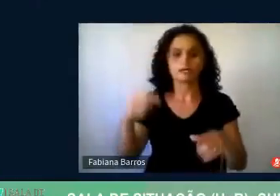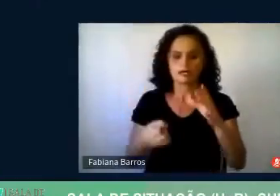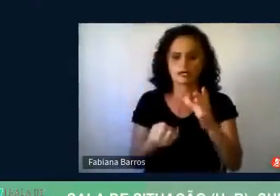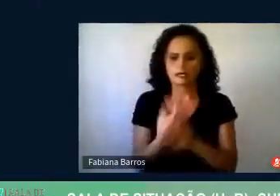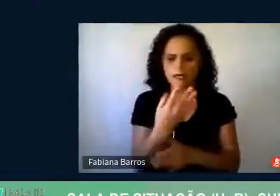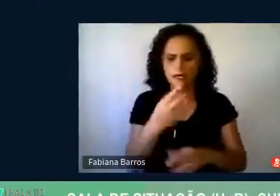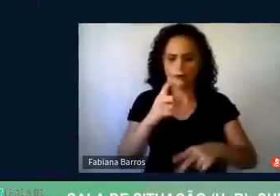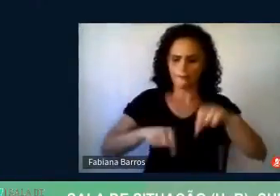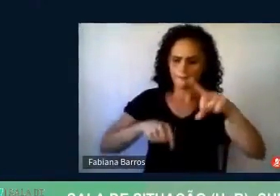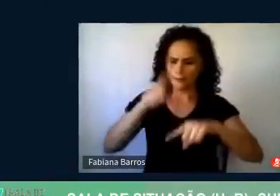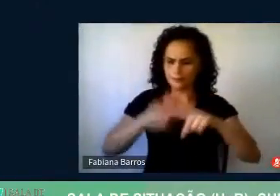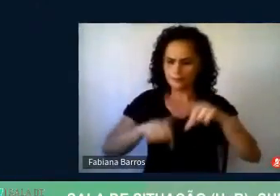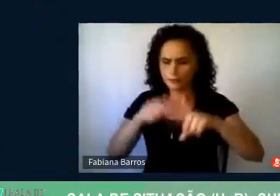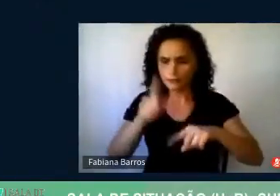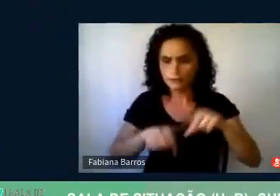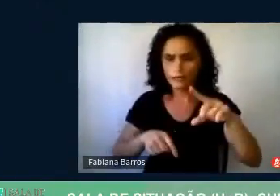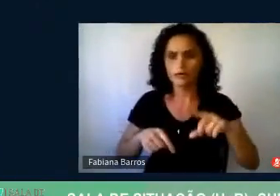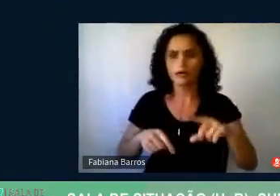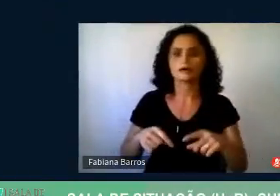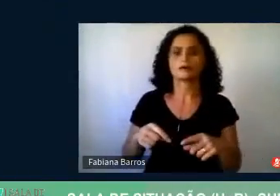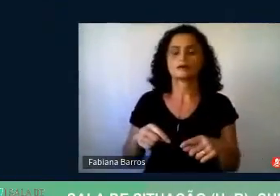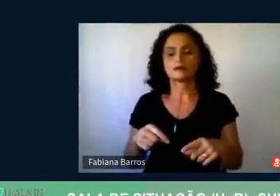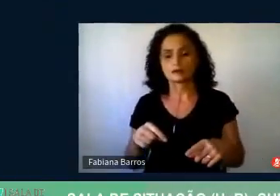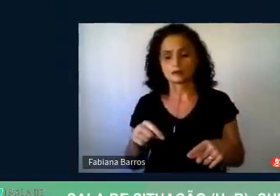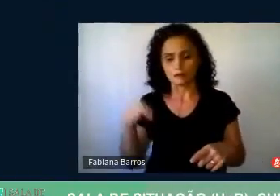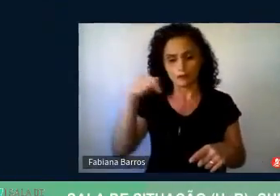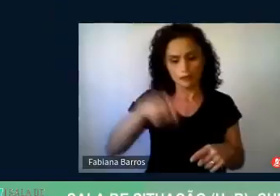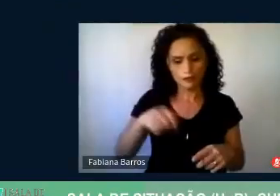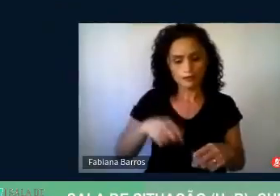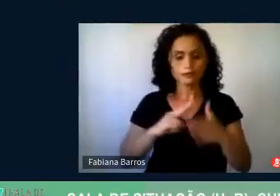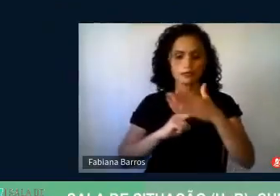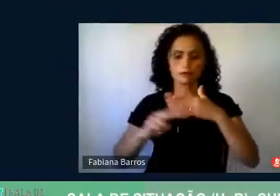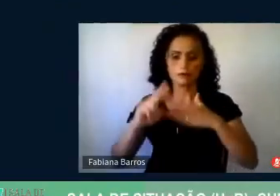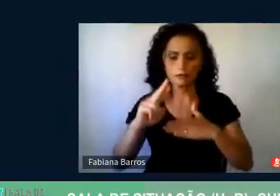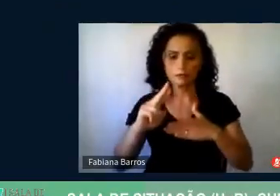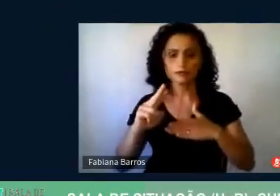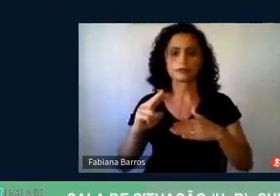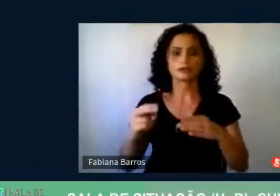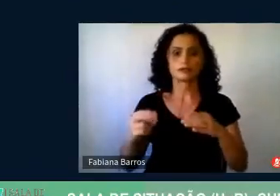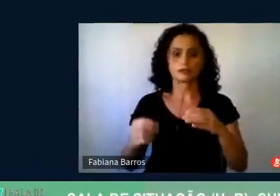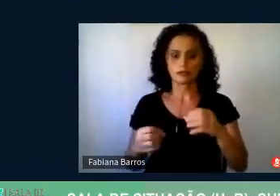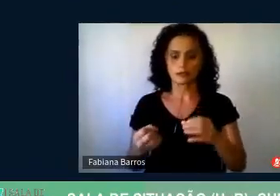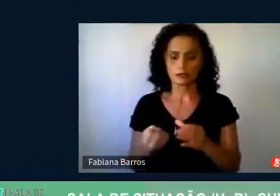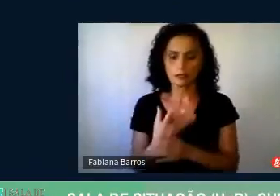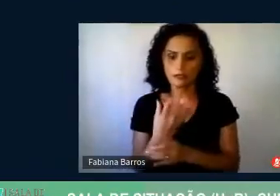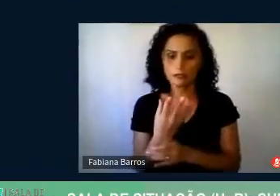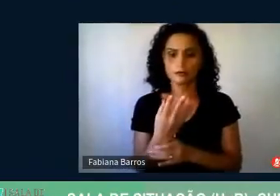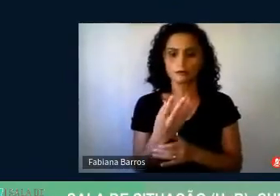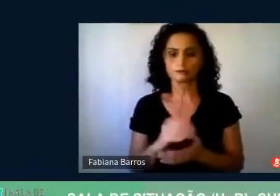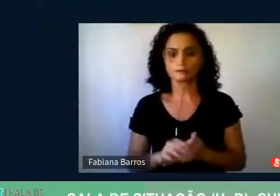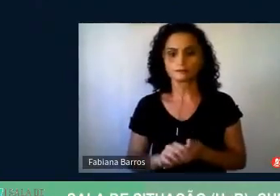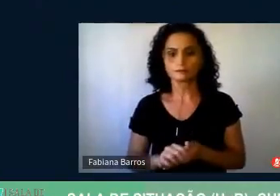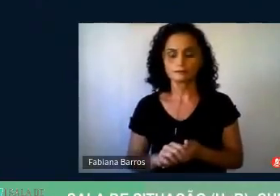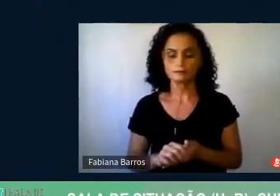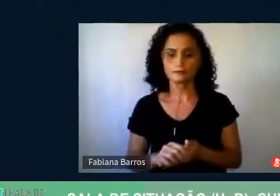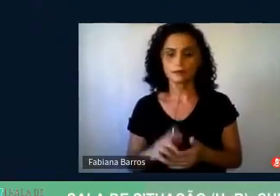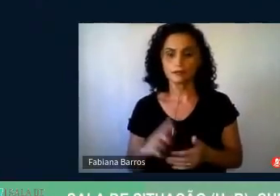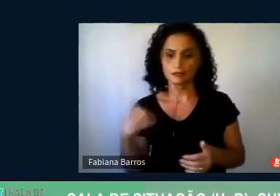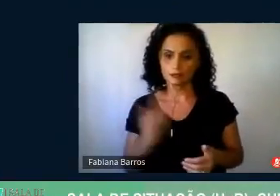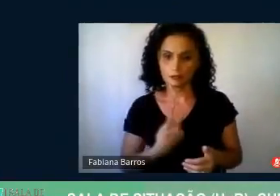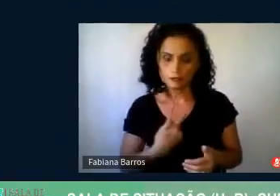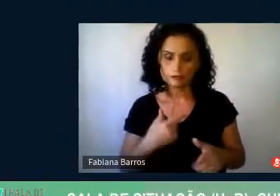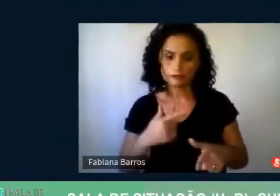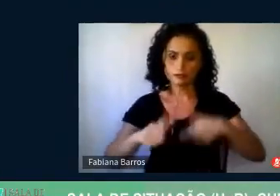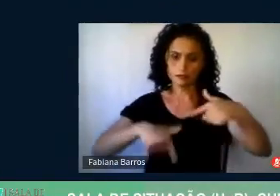possam consumir, que a gente desenvolveu e que possam incorporar na realidade deles. A gente tem trabalhado priorização de territórios dentro do